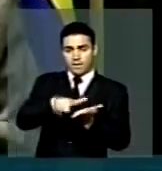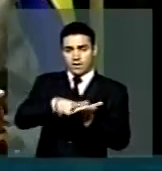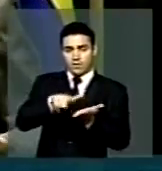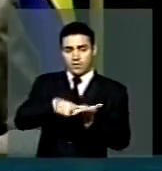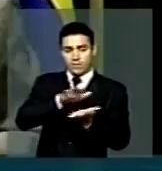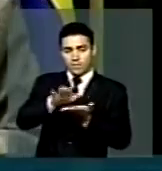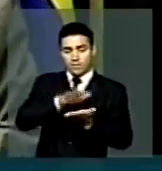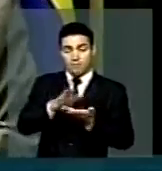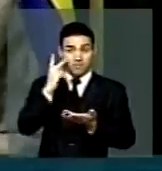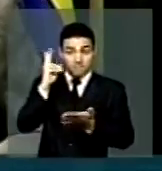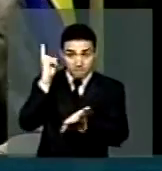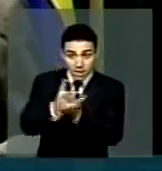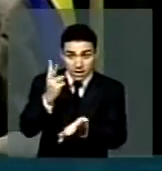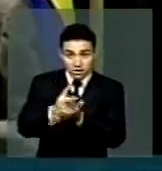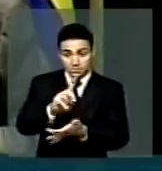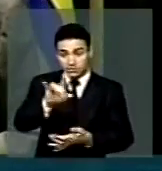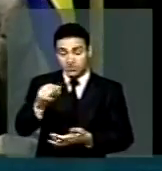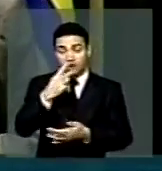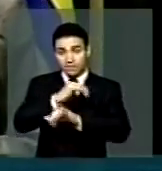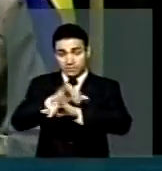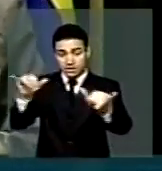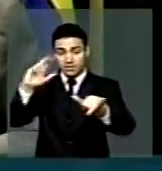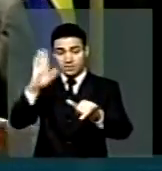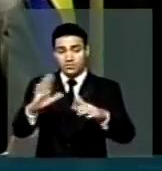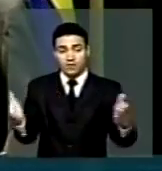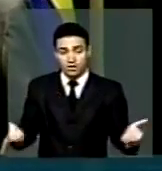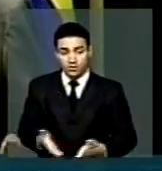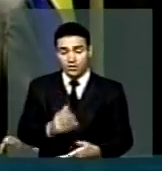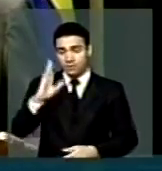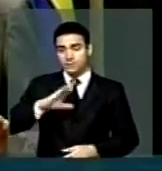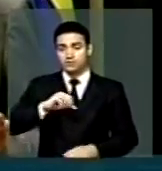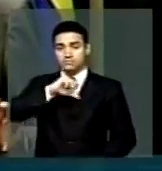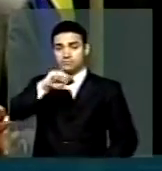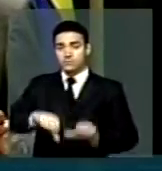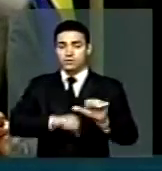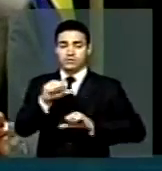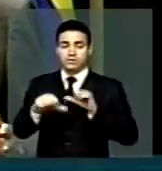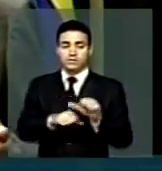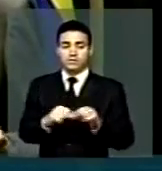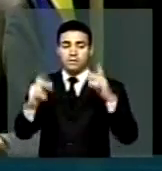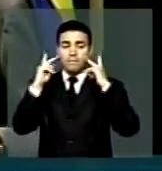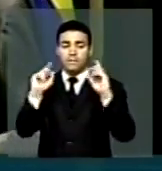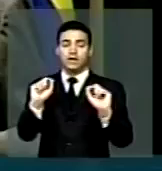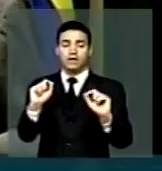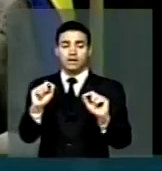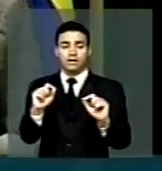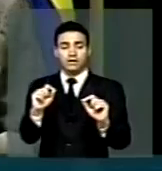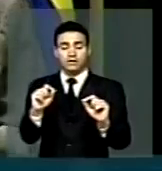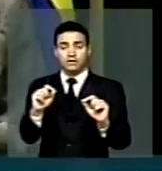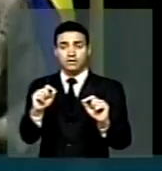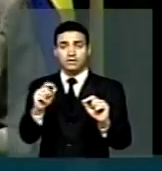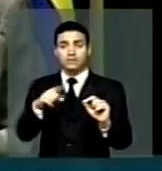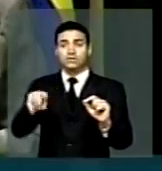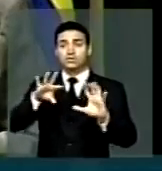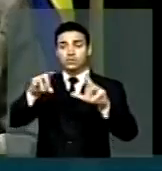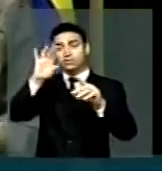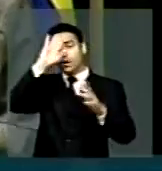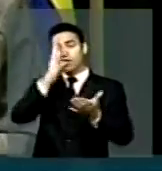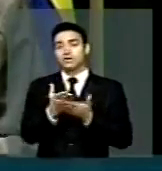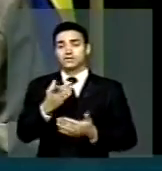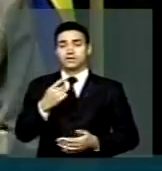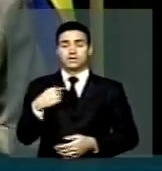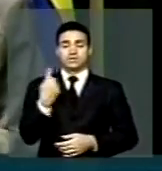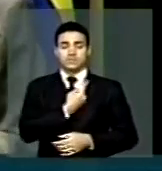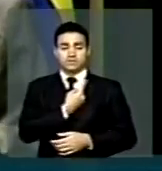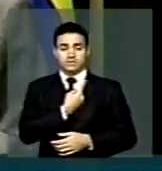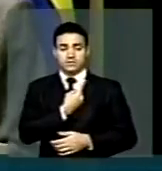para no mesmo dia dizer ao Brasil, daqui por diante o Brasil é outro. Isso para quê? Para despertar confiança. O